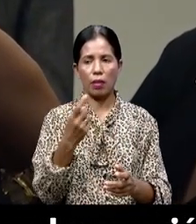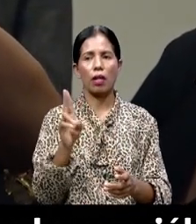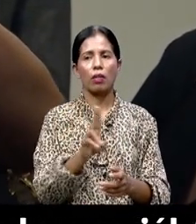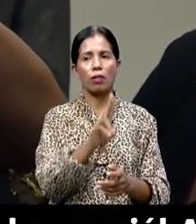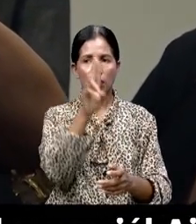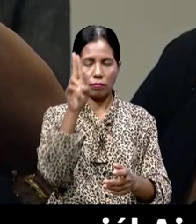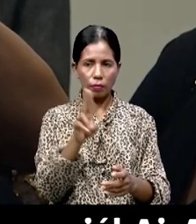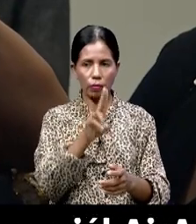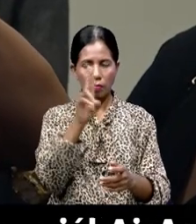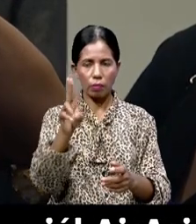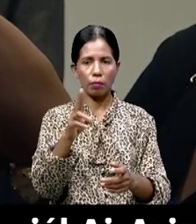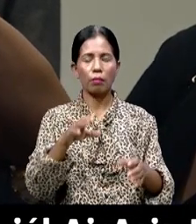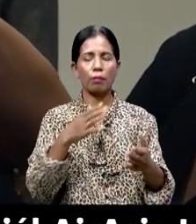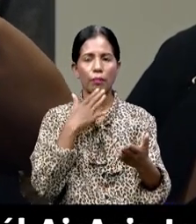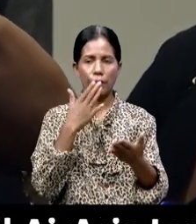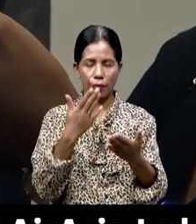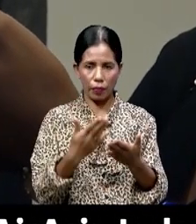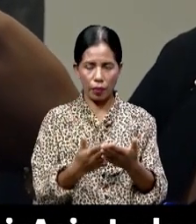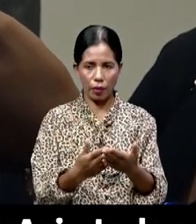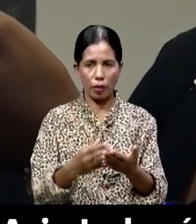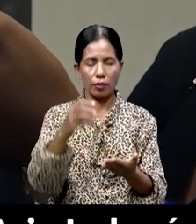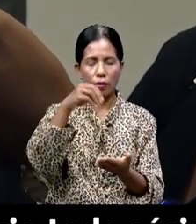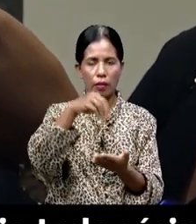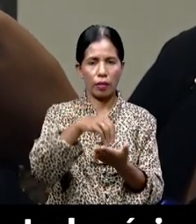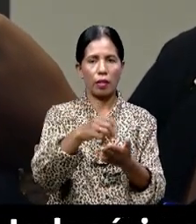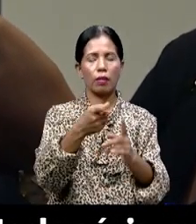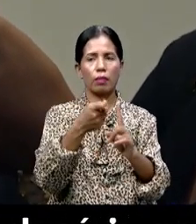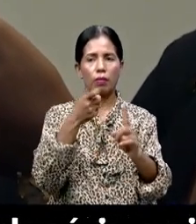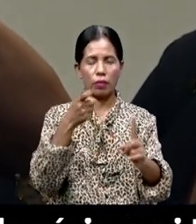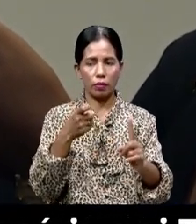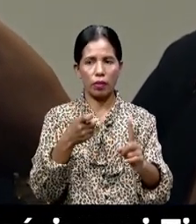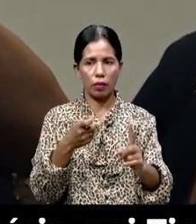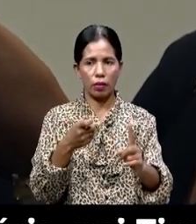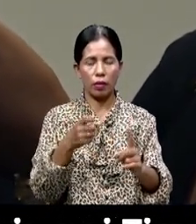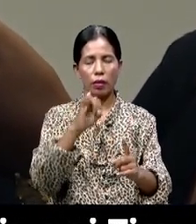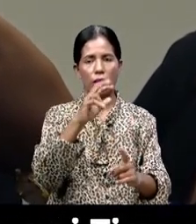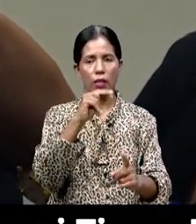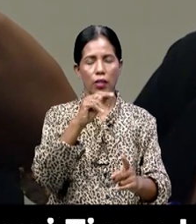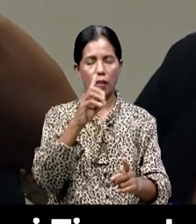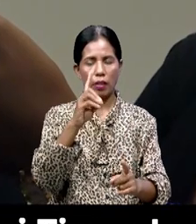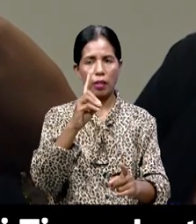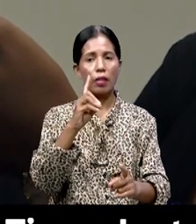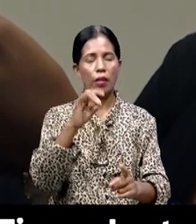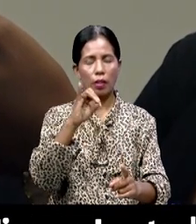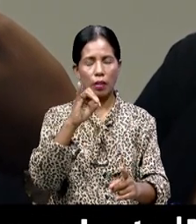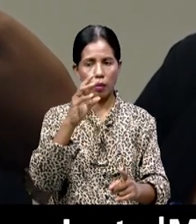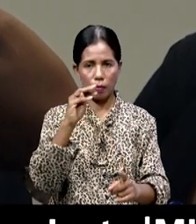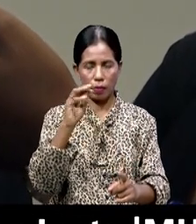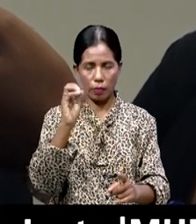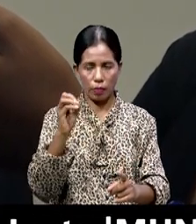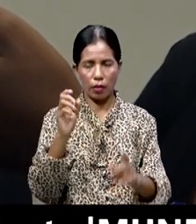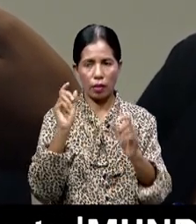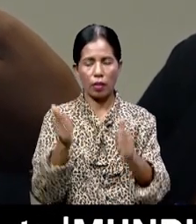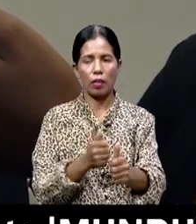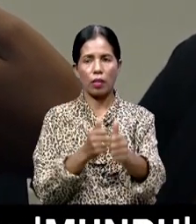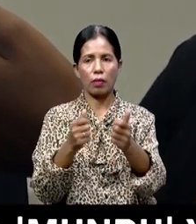usa qualificações se rebe maka aprovado curso índimo, necata que tem que aplica a